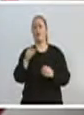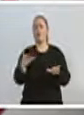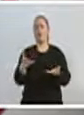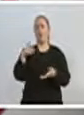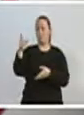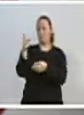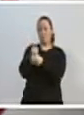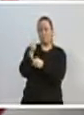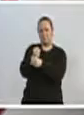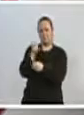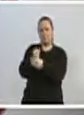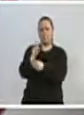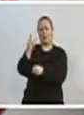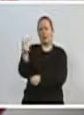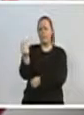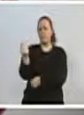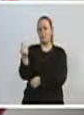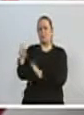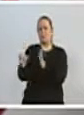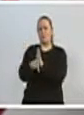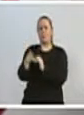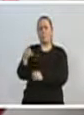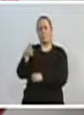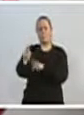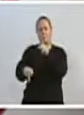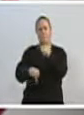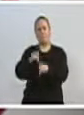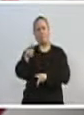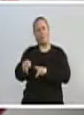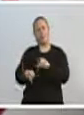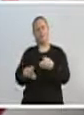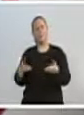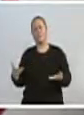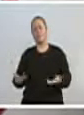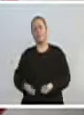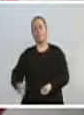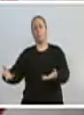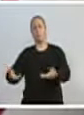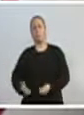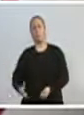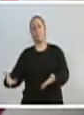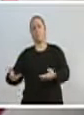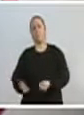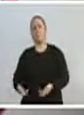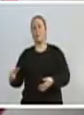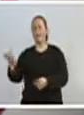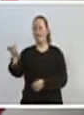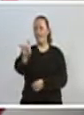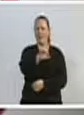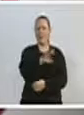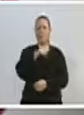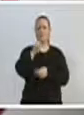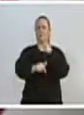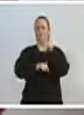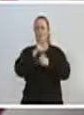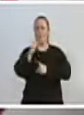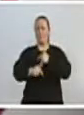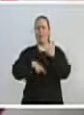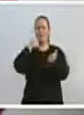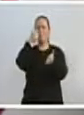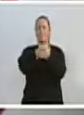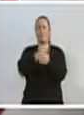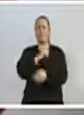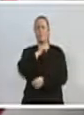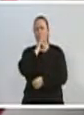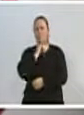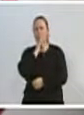gasto na conservação das praças, parques e estátuas, é o dinheiro público, dinheiro nosso, dinheiro de cada um do suor do nosso povo, que paga imposto,